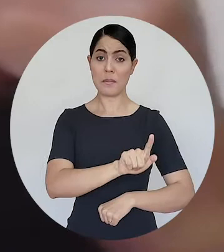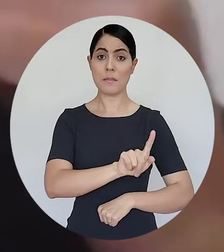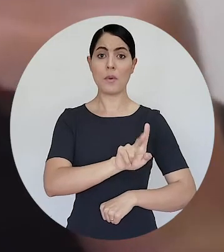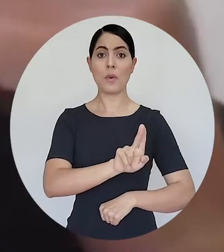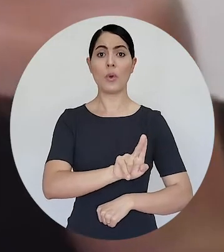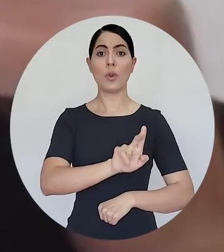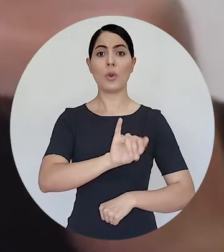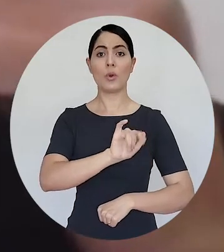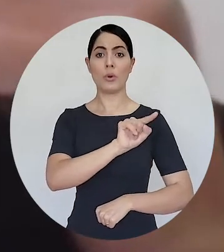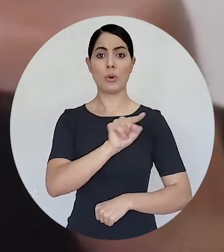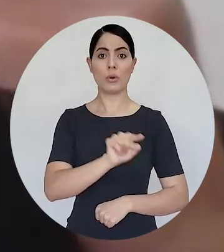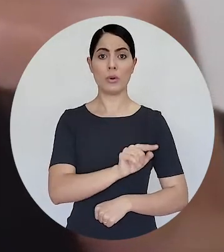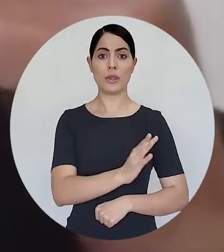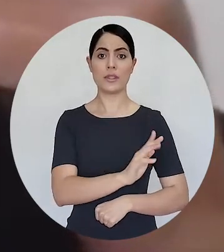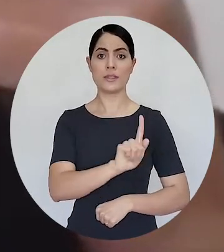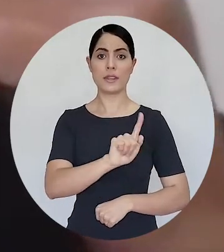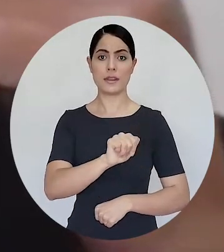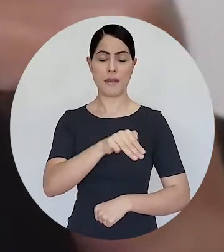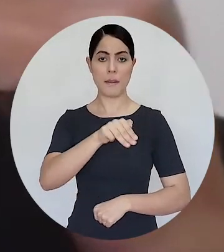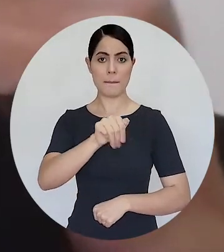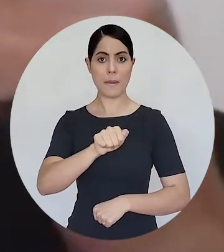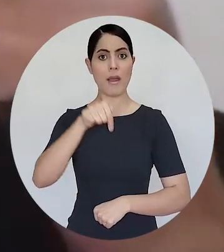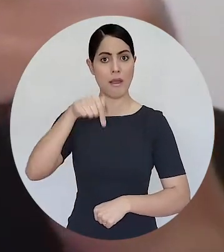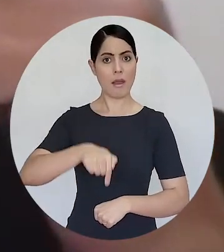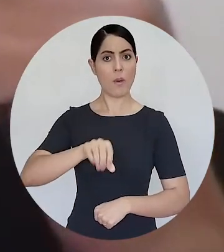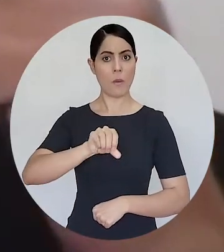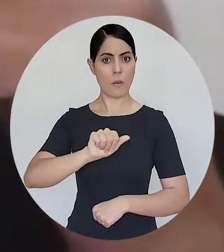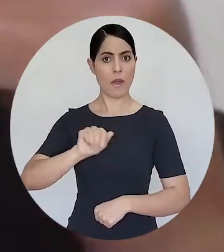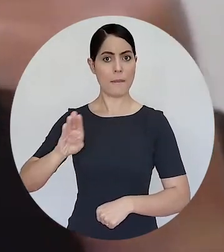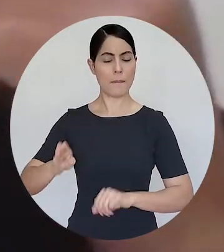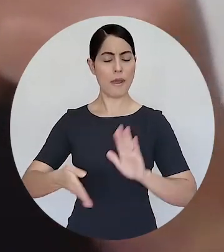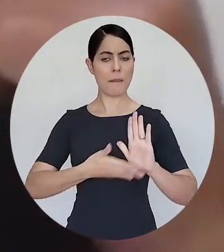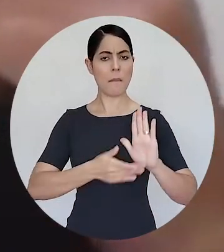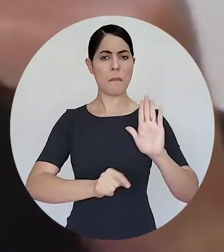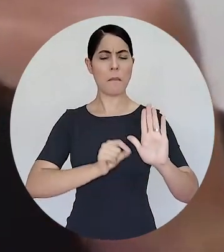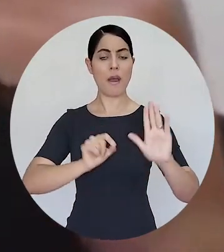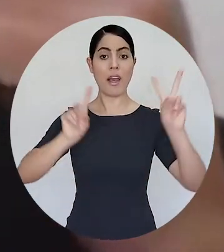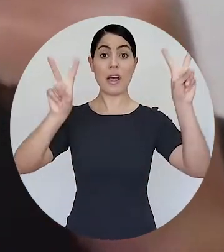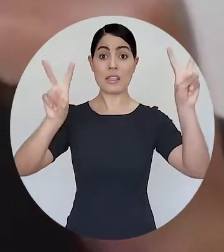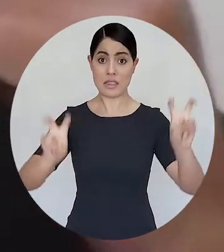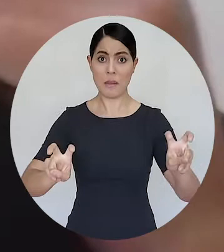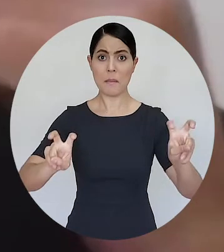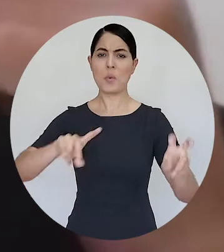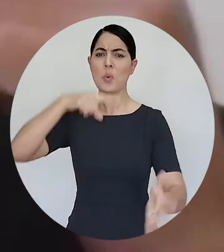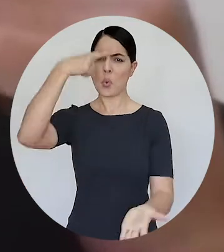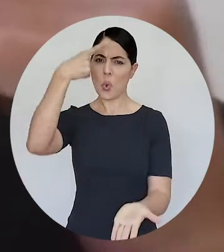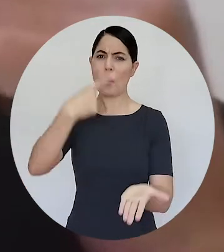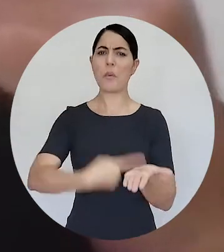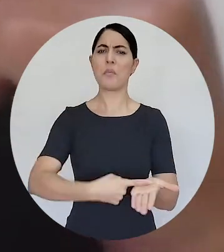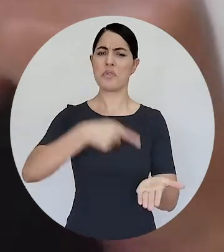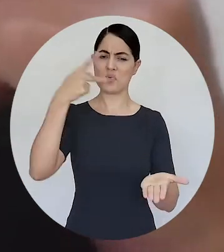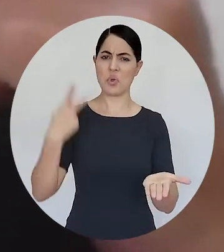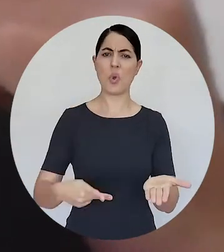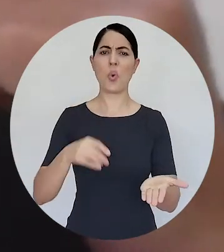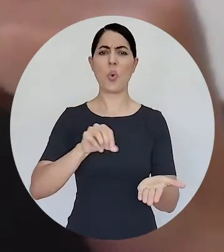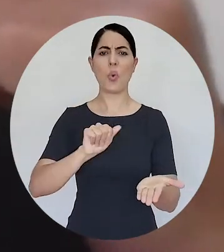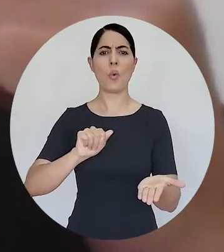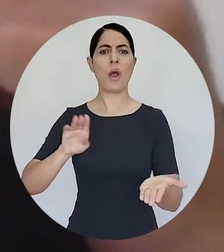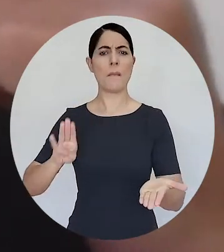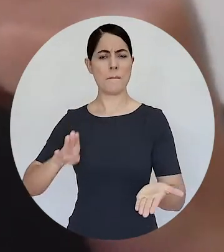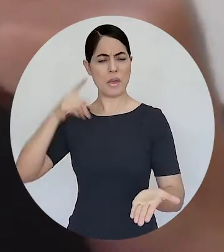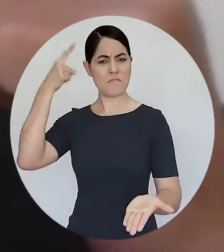OAB Nacional, nos moldes em que está sendo proposto, a um só tempo, demonstra o compromisso de nossa entidade com